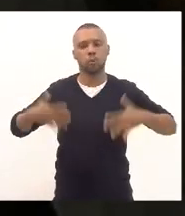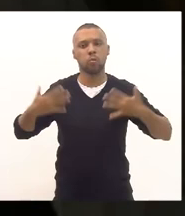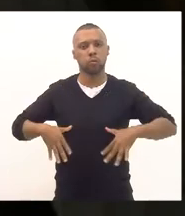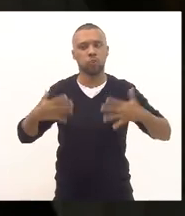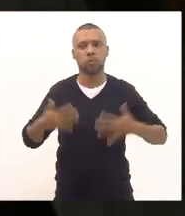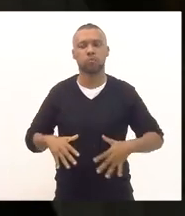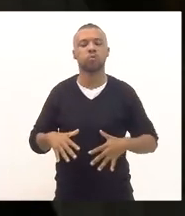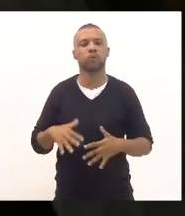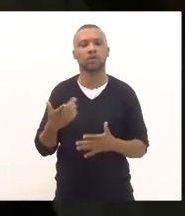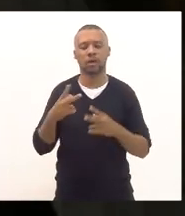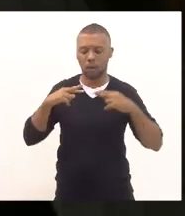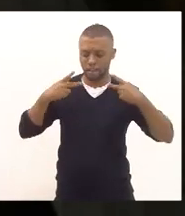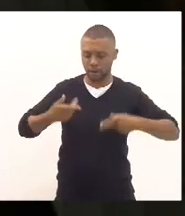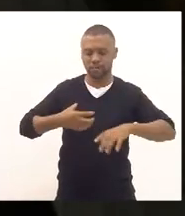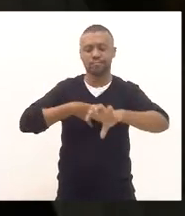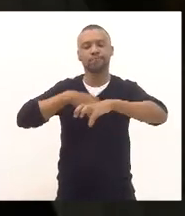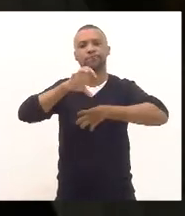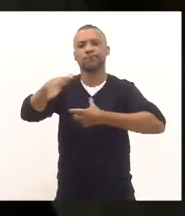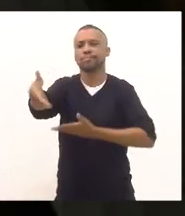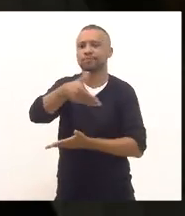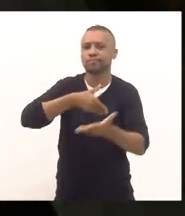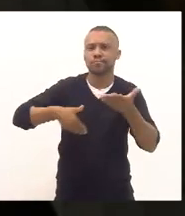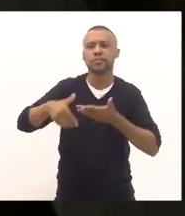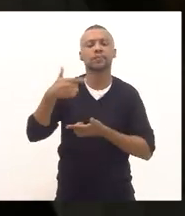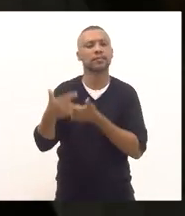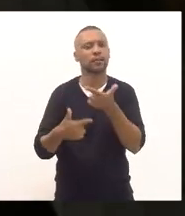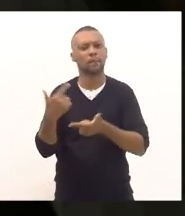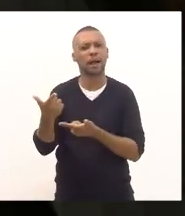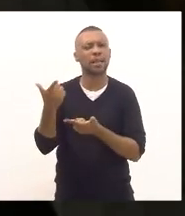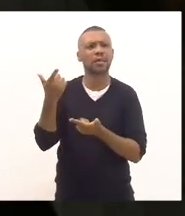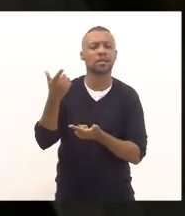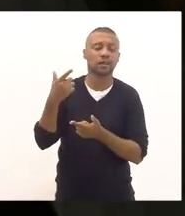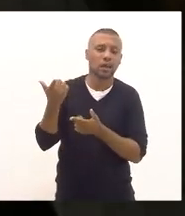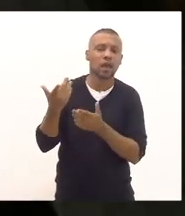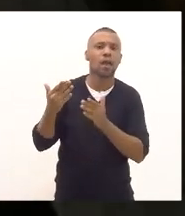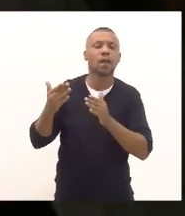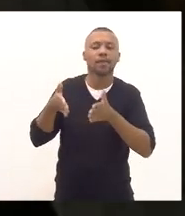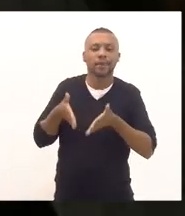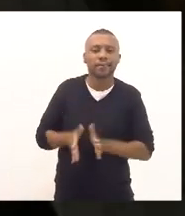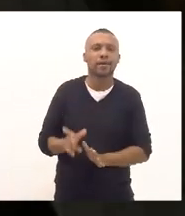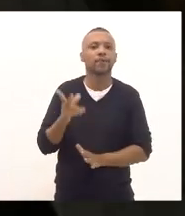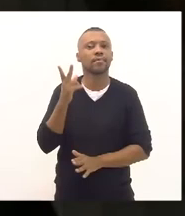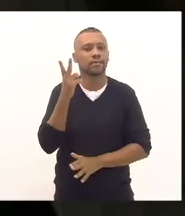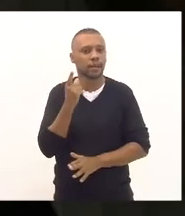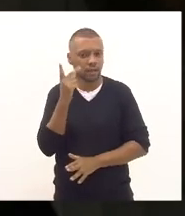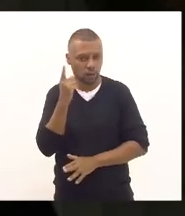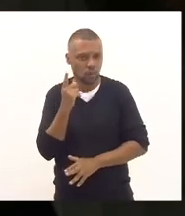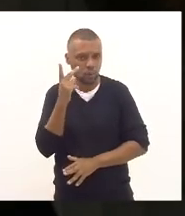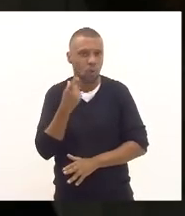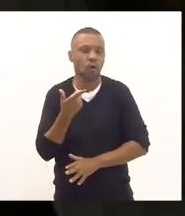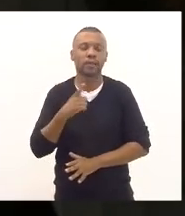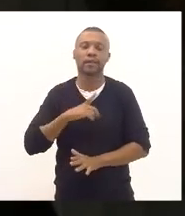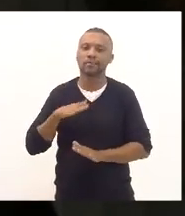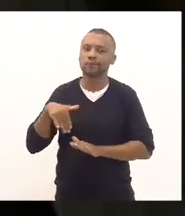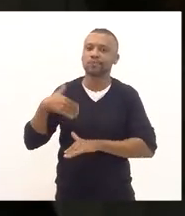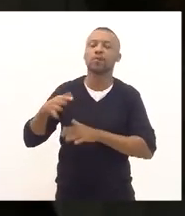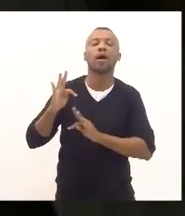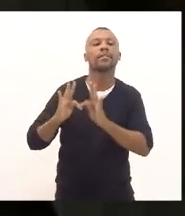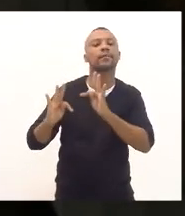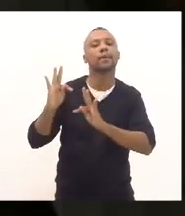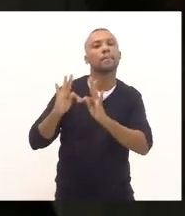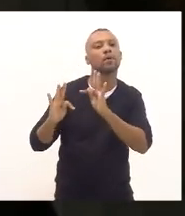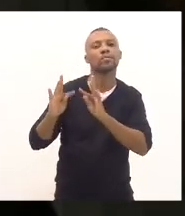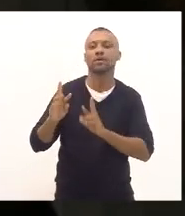gigantismo humanitário é oriunda das Alagoas e que se com notabilizou por desencadear uma terapêutica